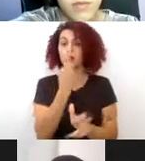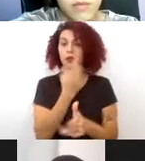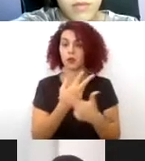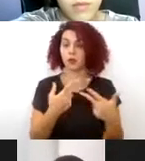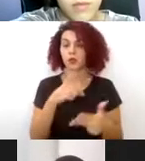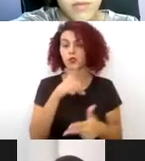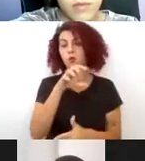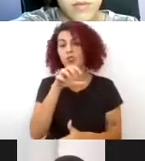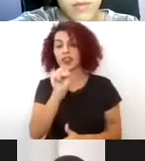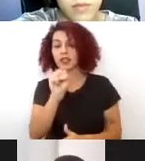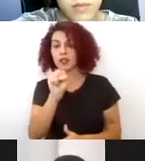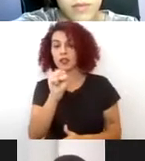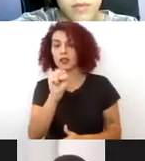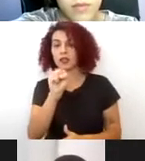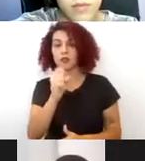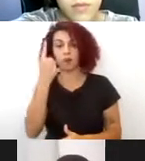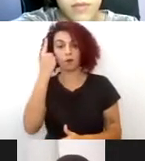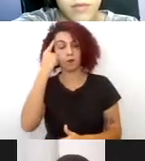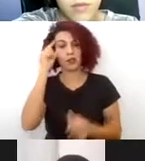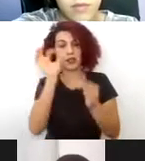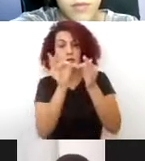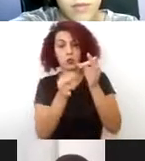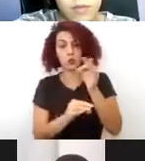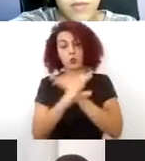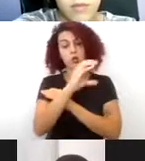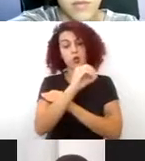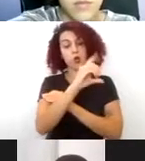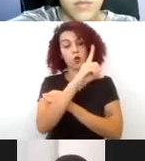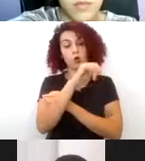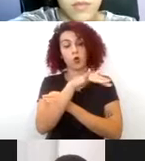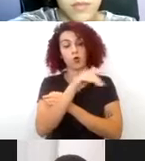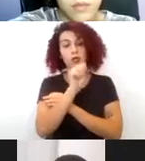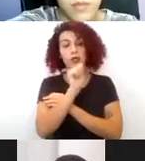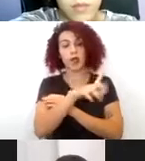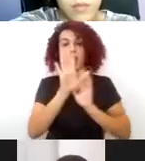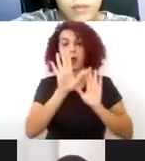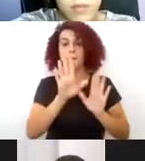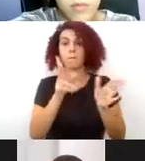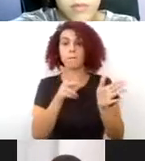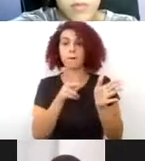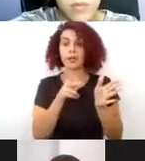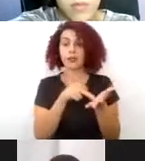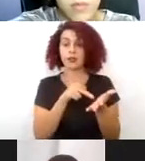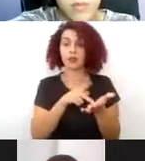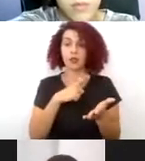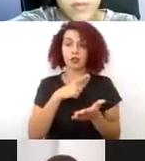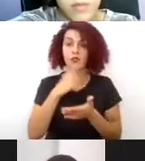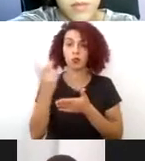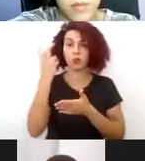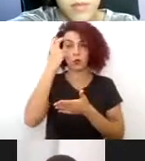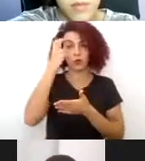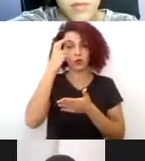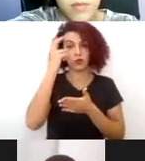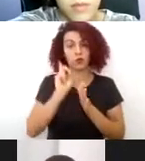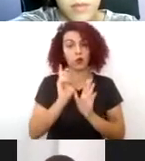inicialmente tá ligado muito a estrutura do Colonial só que está muito abraçado ainda por uma cultura não necessariamente da questão